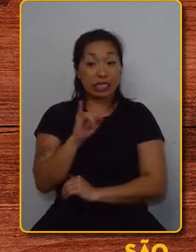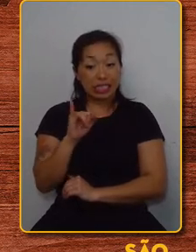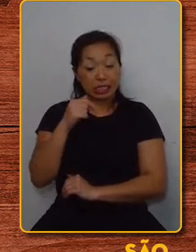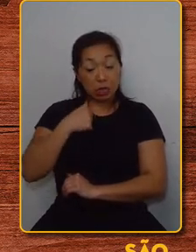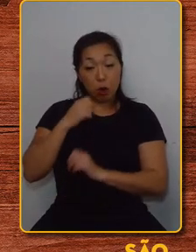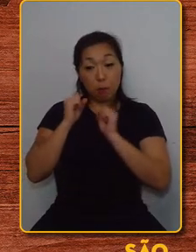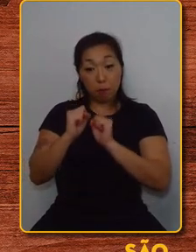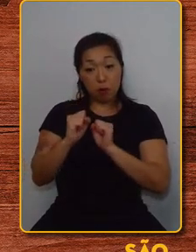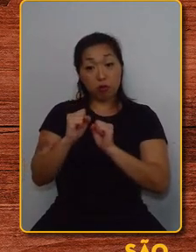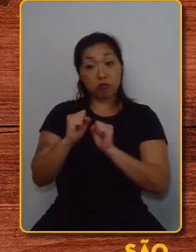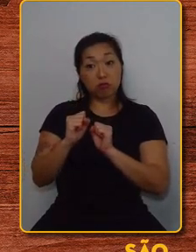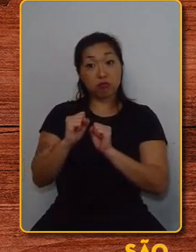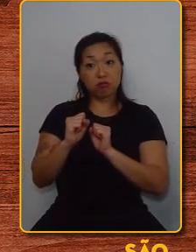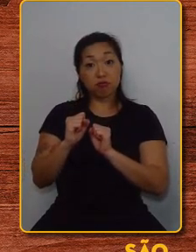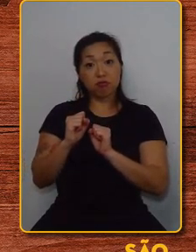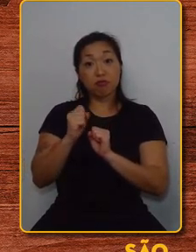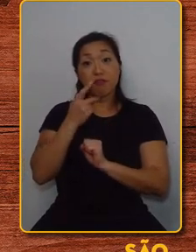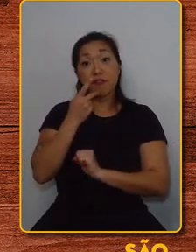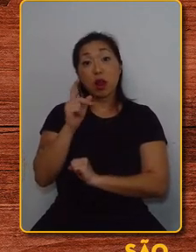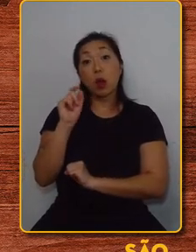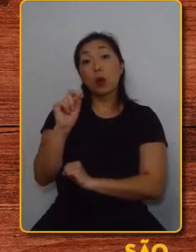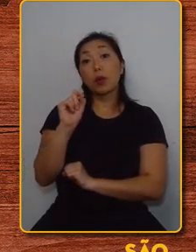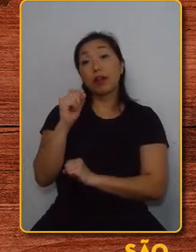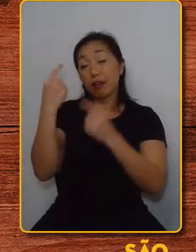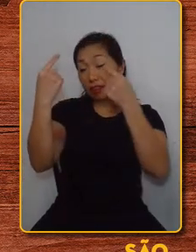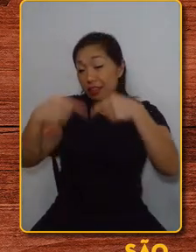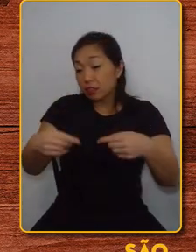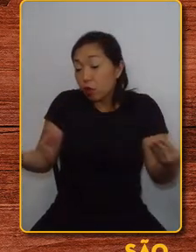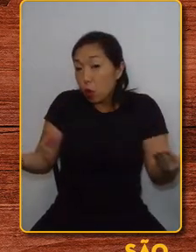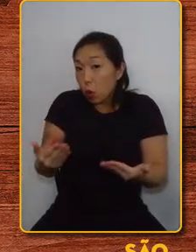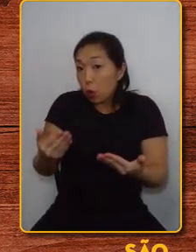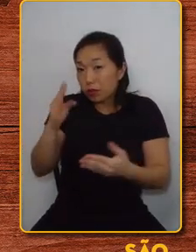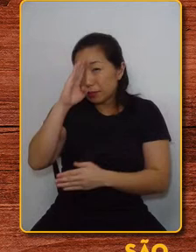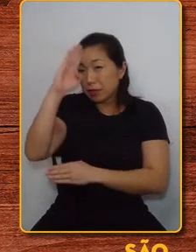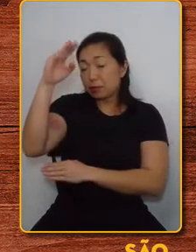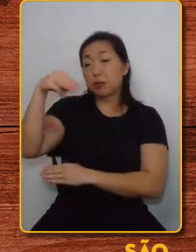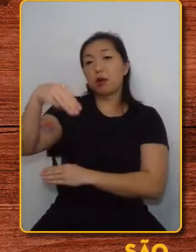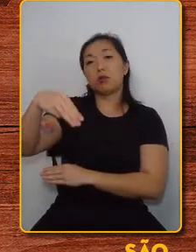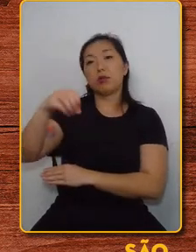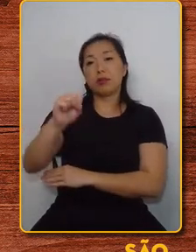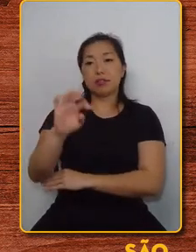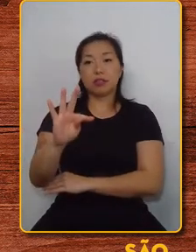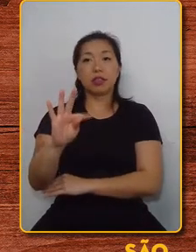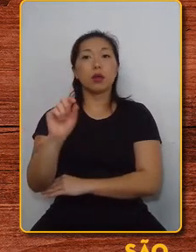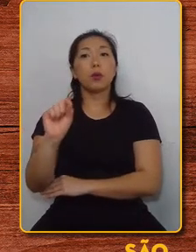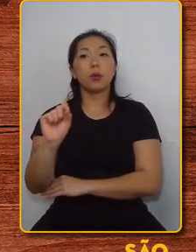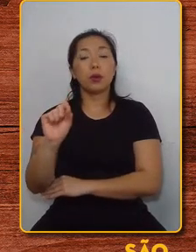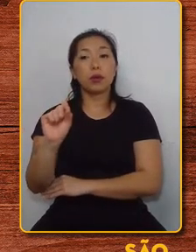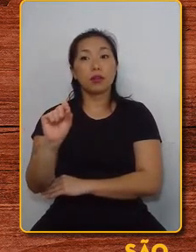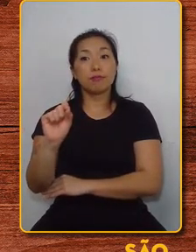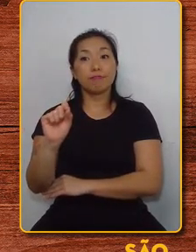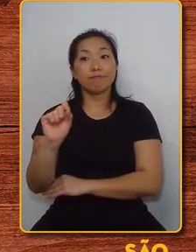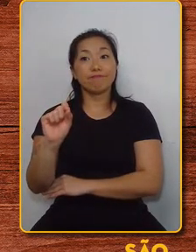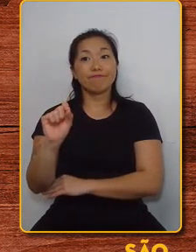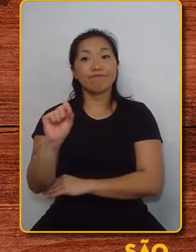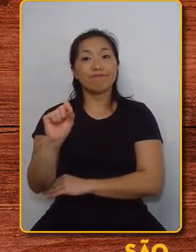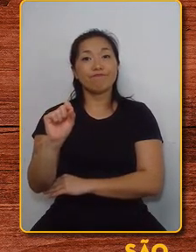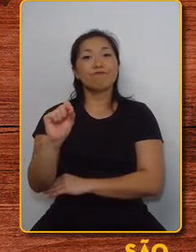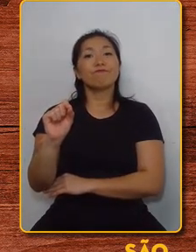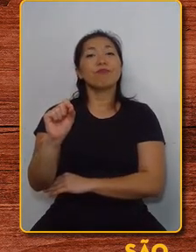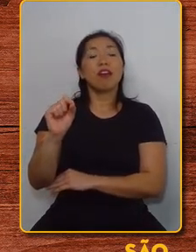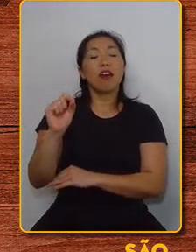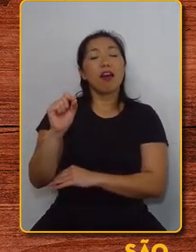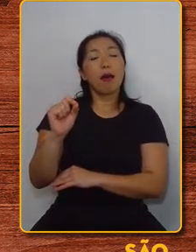é hoje o desafio principal do MST, é convencer uma parcela da sociedade e da esquerda de